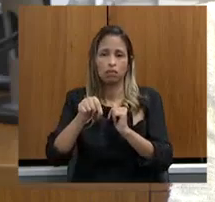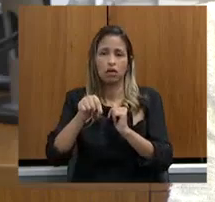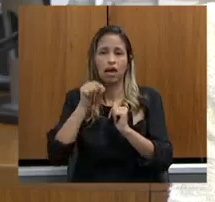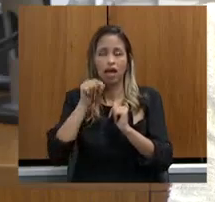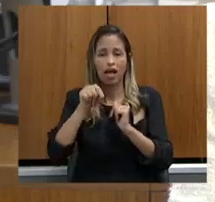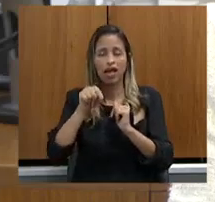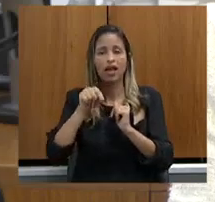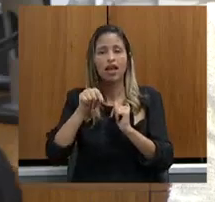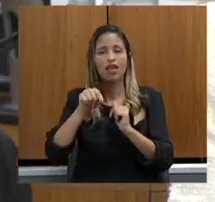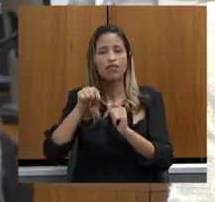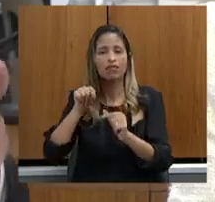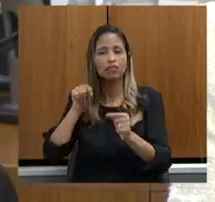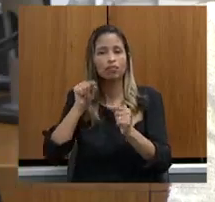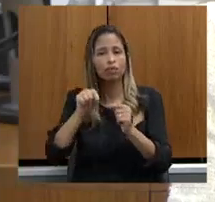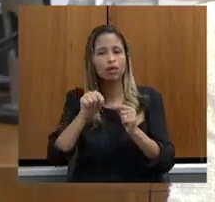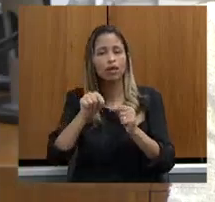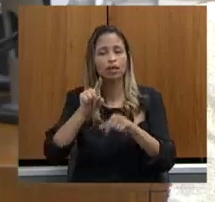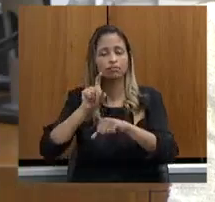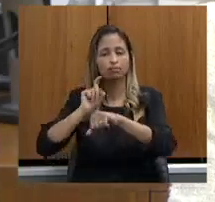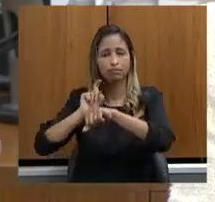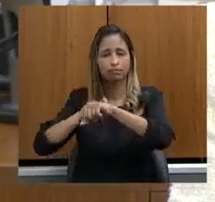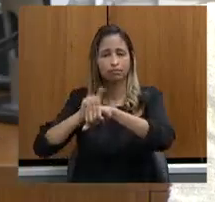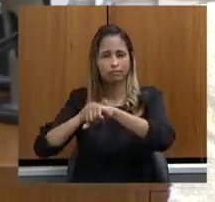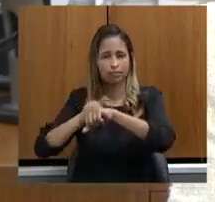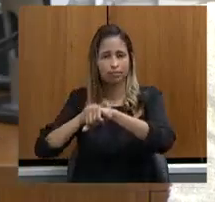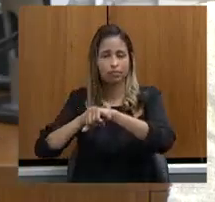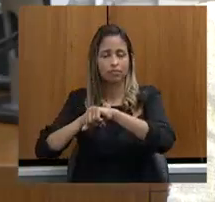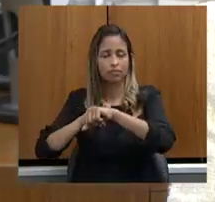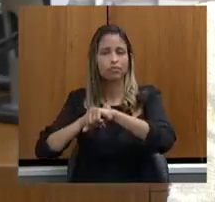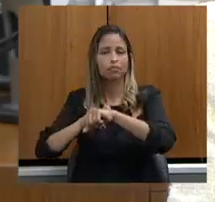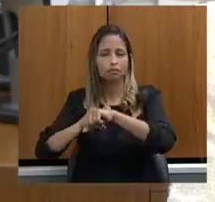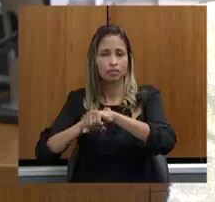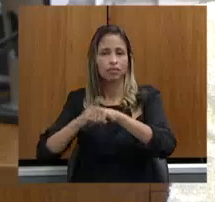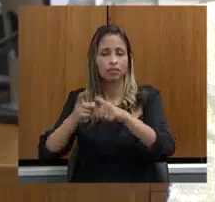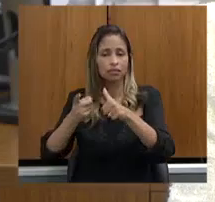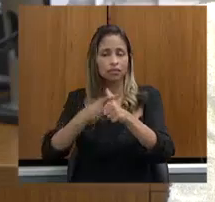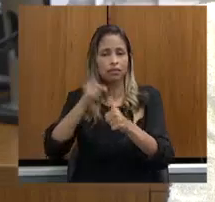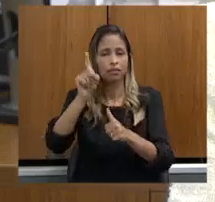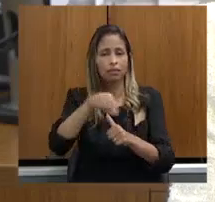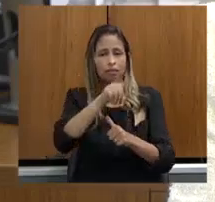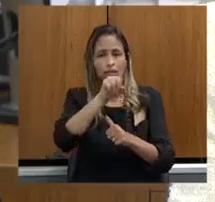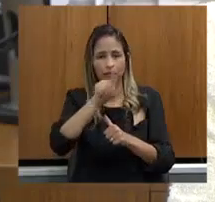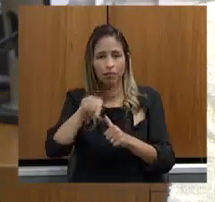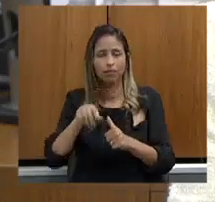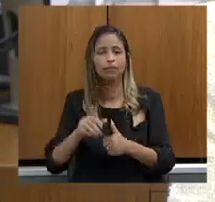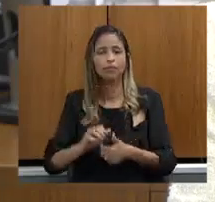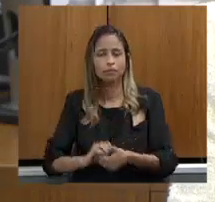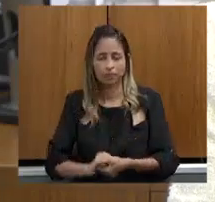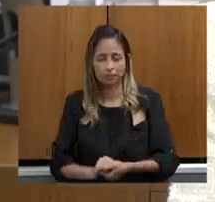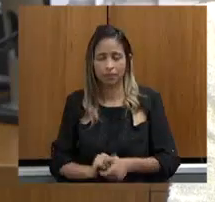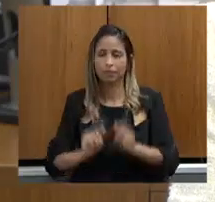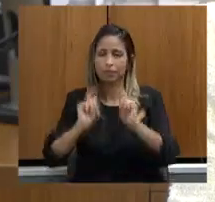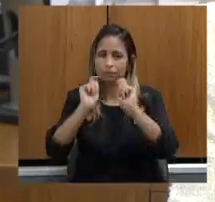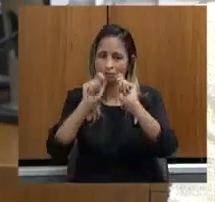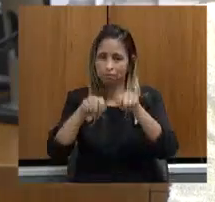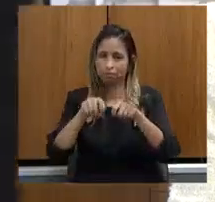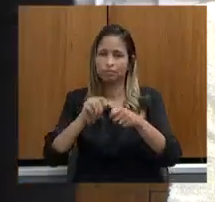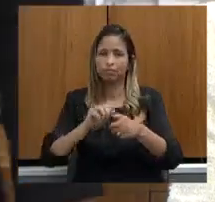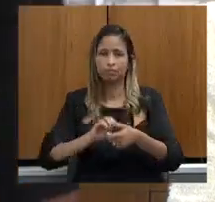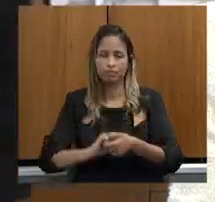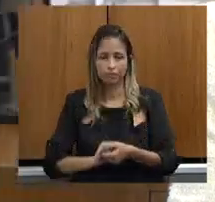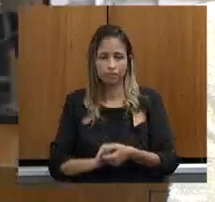ele é uma forma de atacar naquele momento a dívida ocasionamento da dívida o estado Hoje não tem capacidade de atacar de